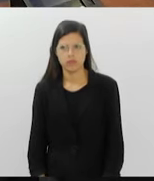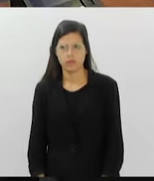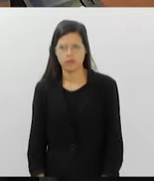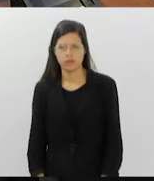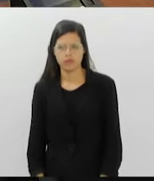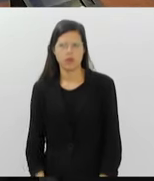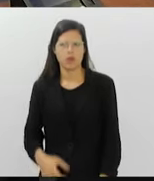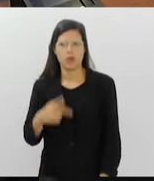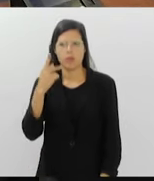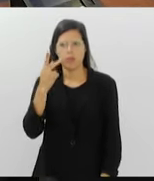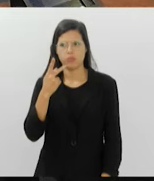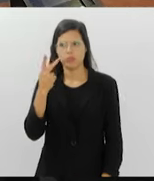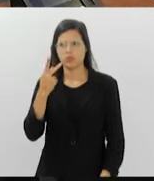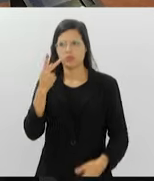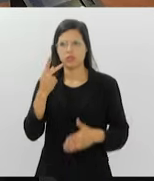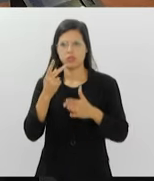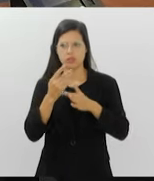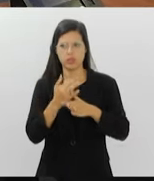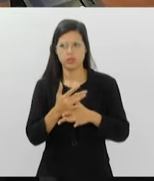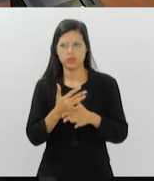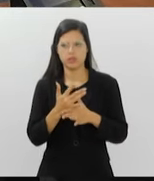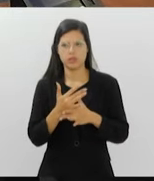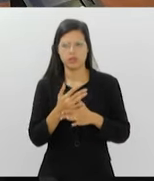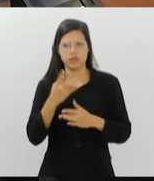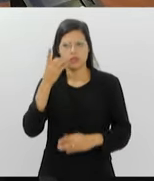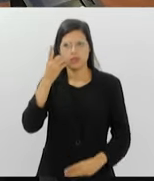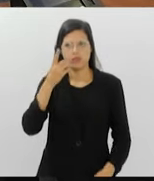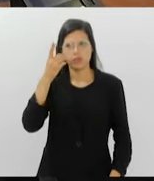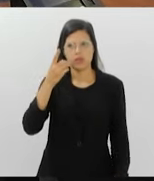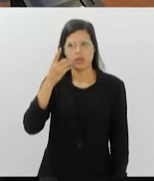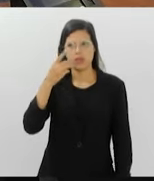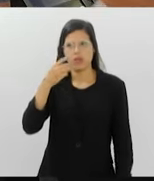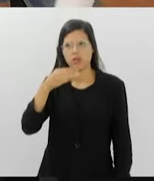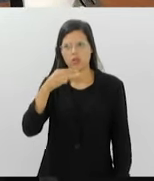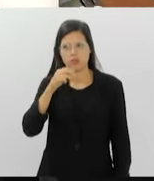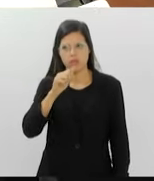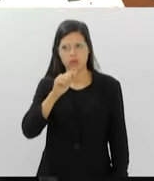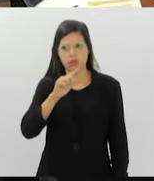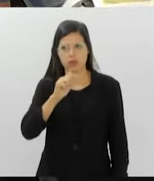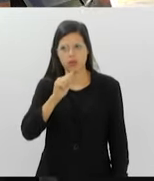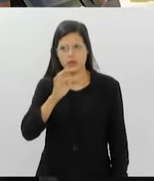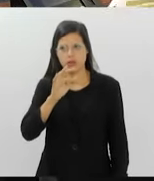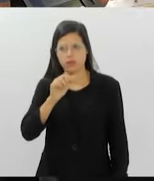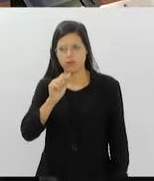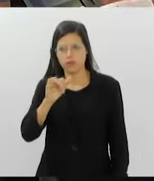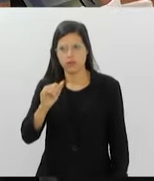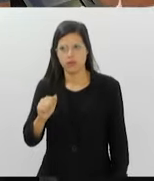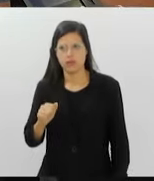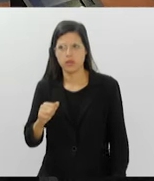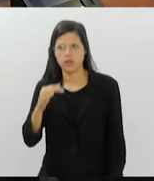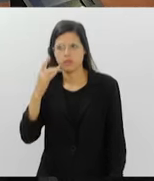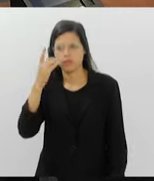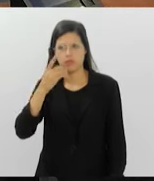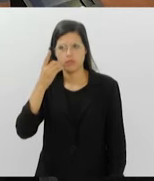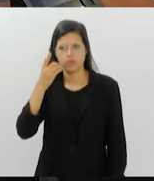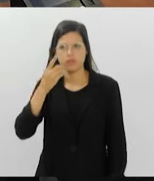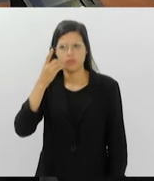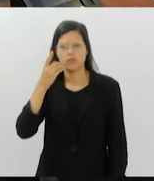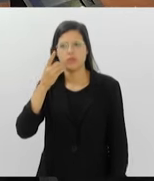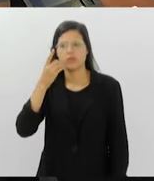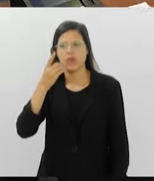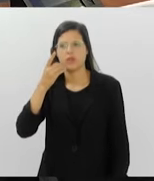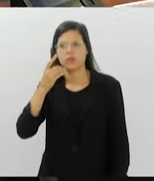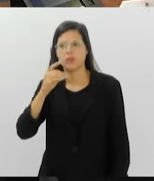De Política Urbana, deputado Malafaia, saiu do deputado Renato Miranda. A